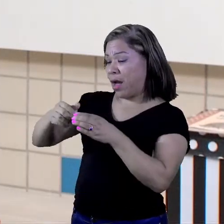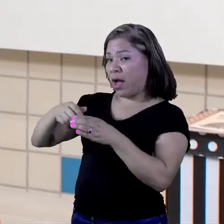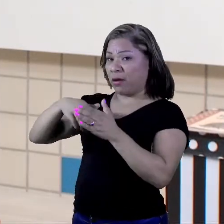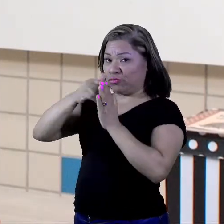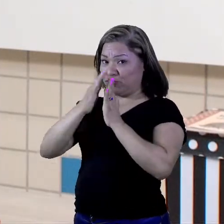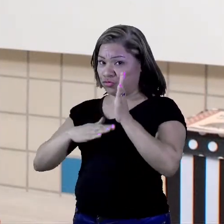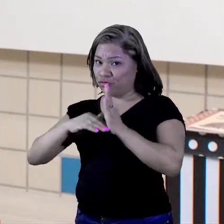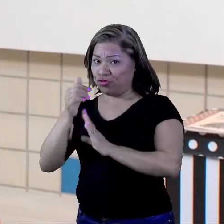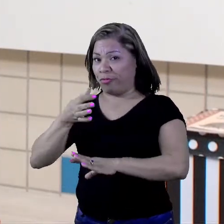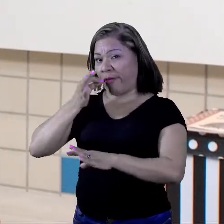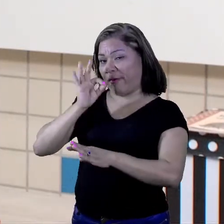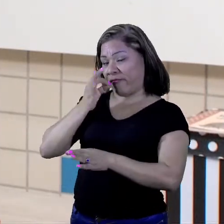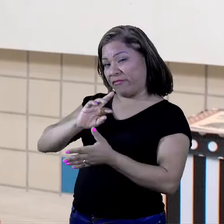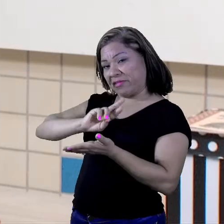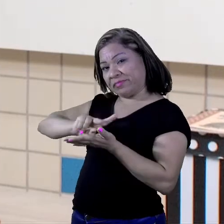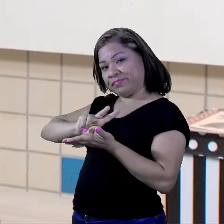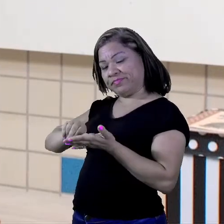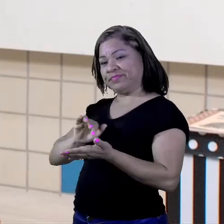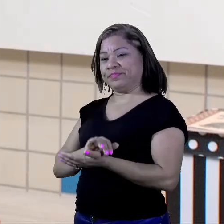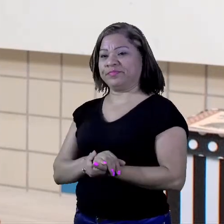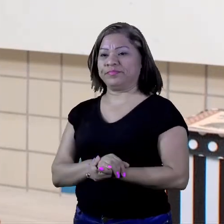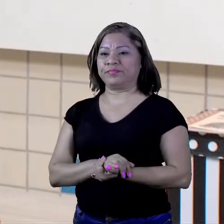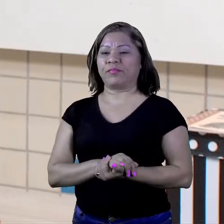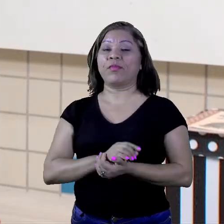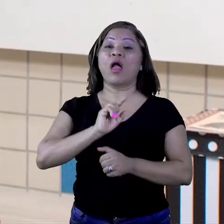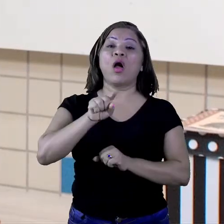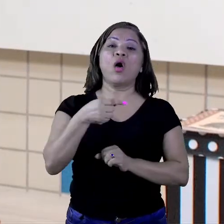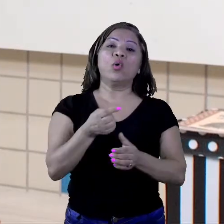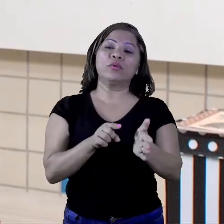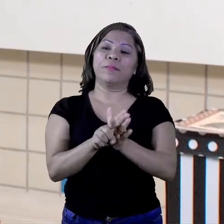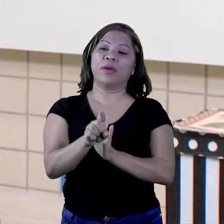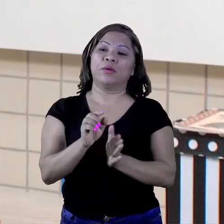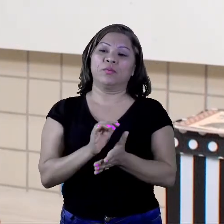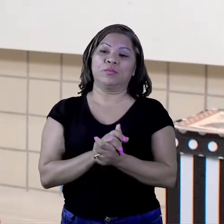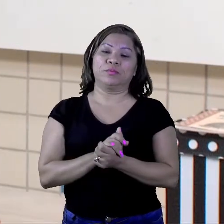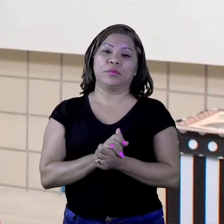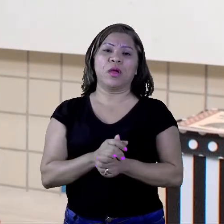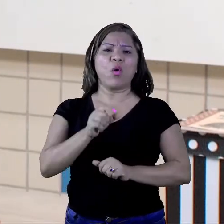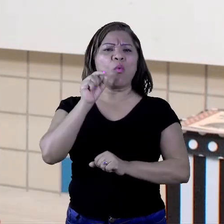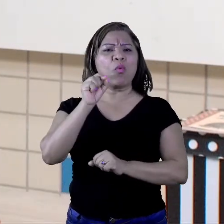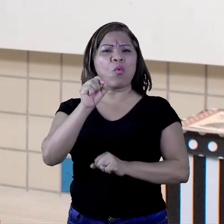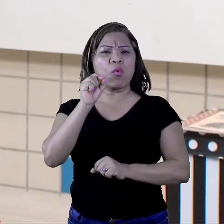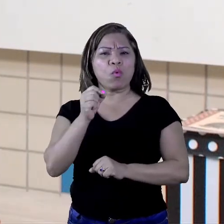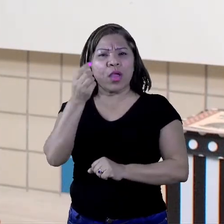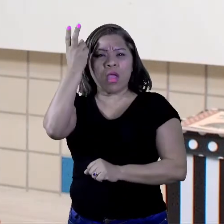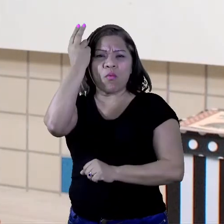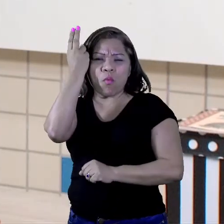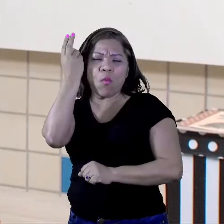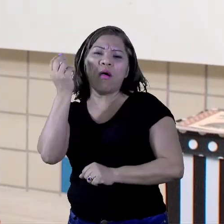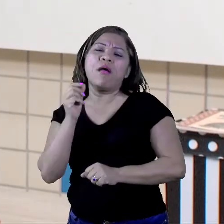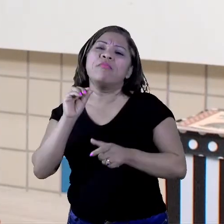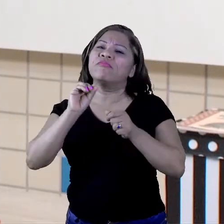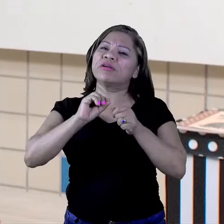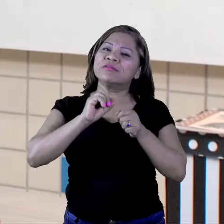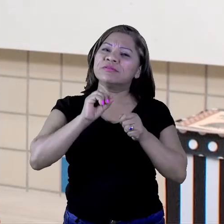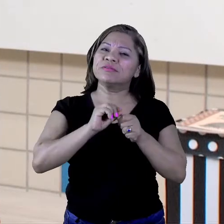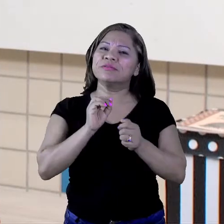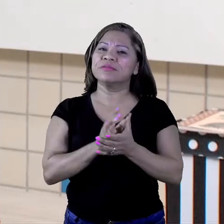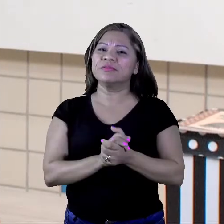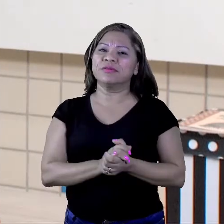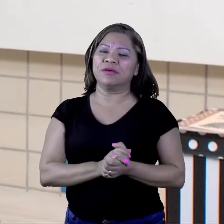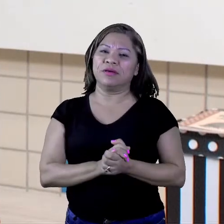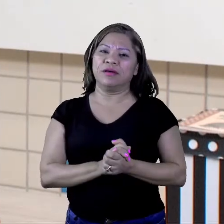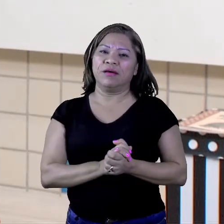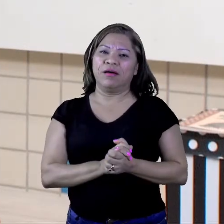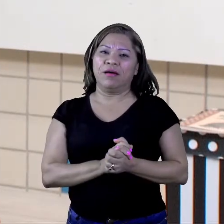vai. Vamos a mais uma pergunta do nosso texto. O que o coelho fazia a cada resposta que obtinha da menina? Ele seguia